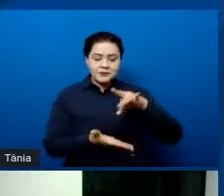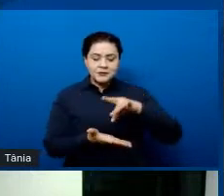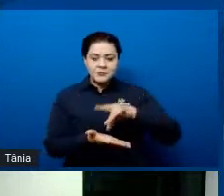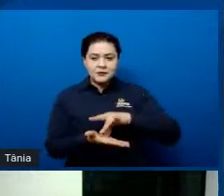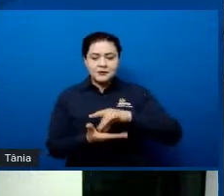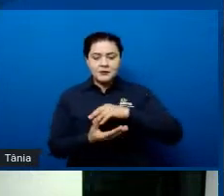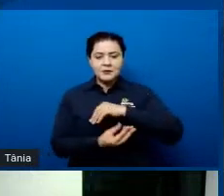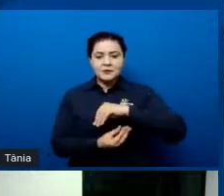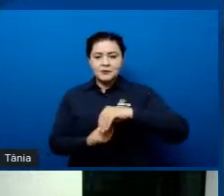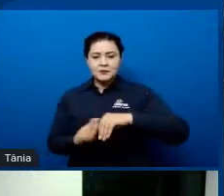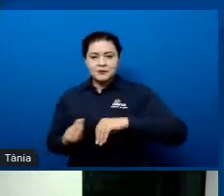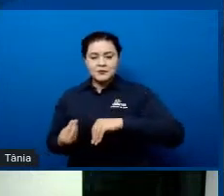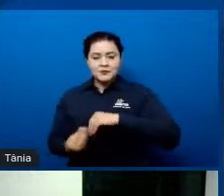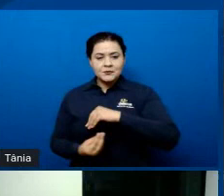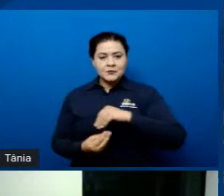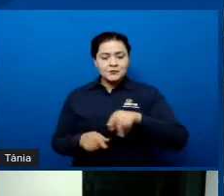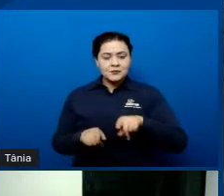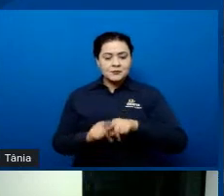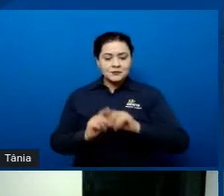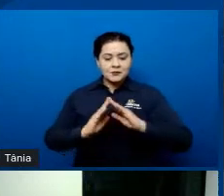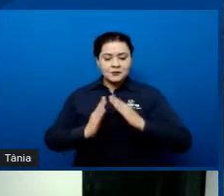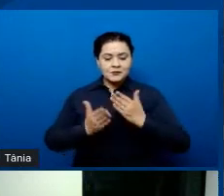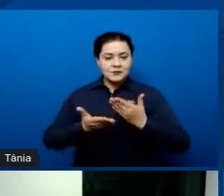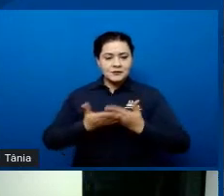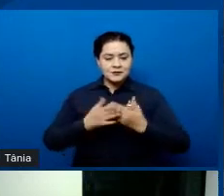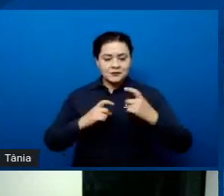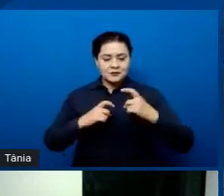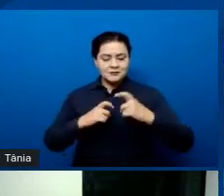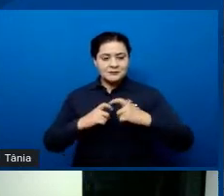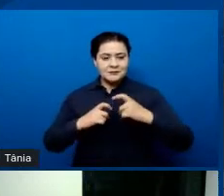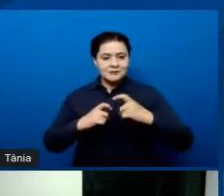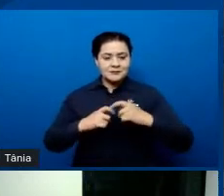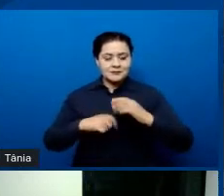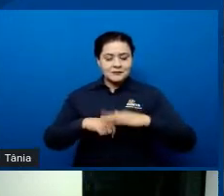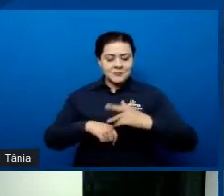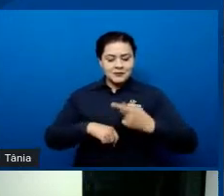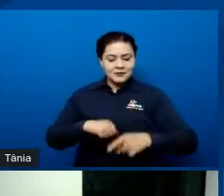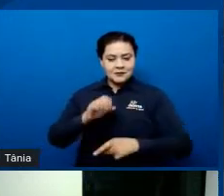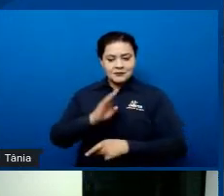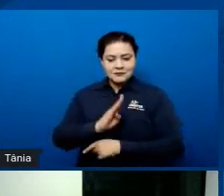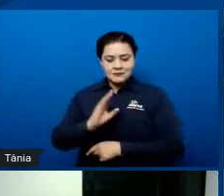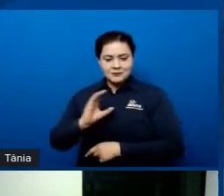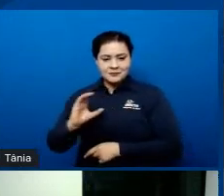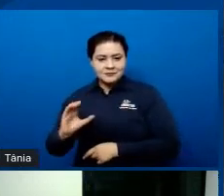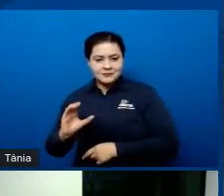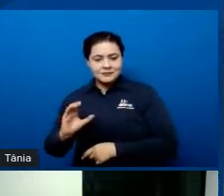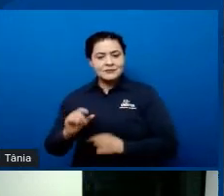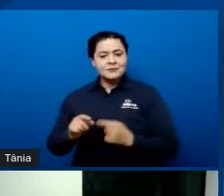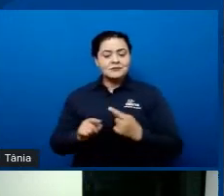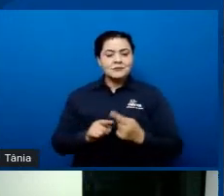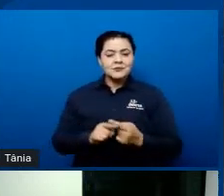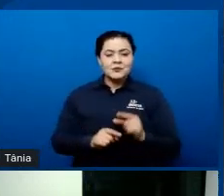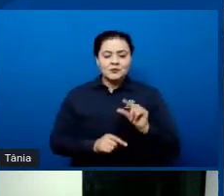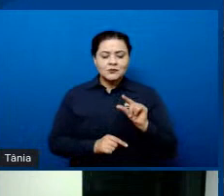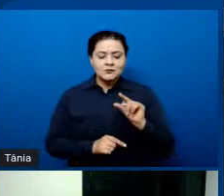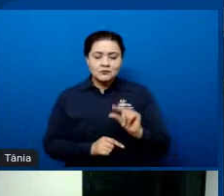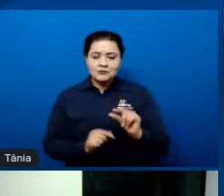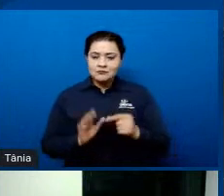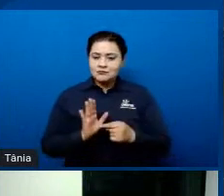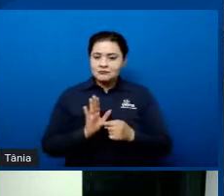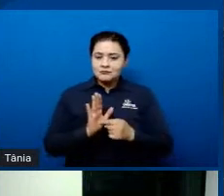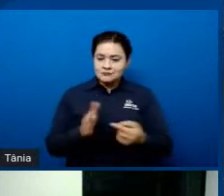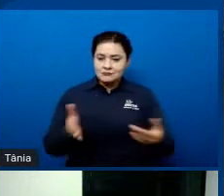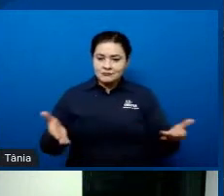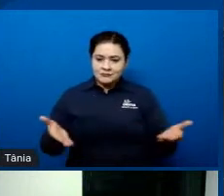medicina aqui de Balneário Camboriú, na área de cirurgia plástica. Então, eu vou trazer um pouco disso aí para vocês,